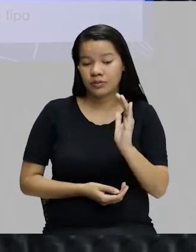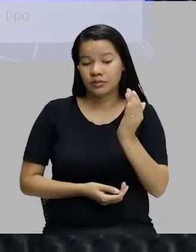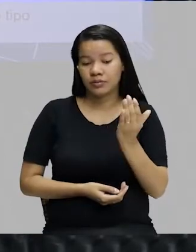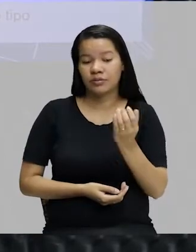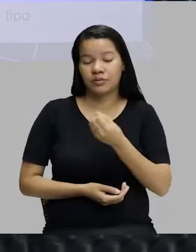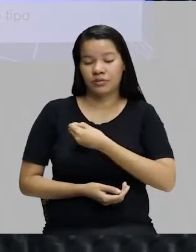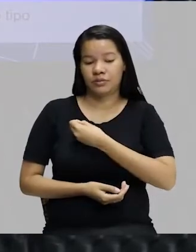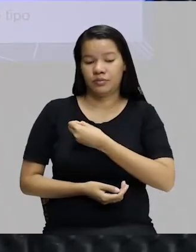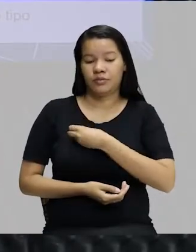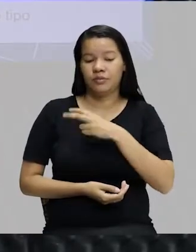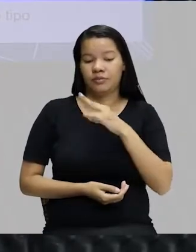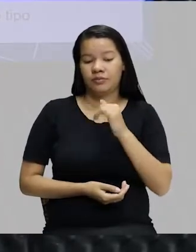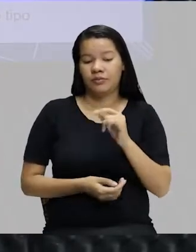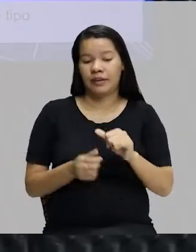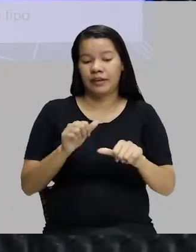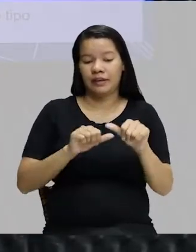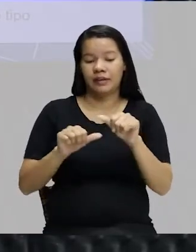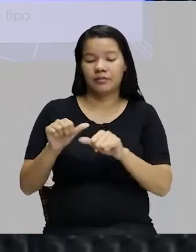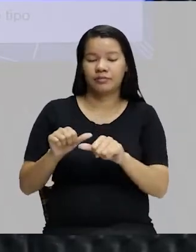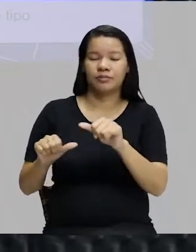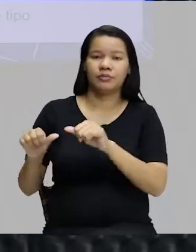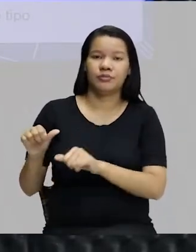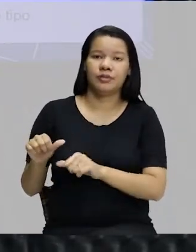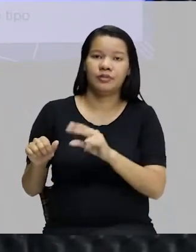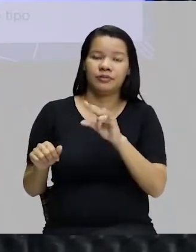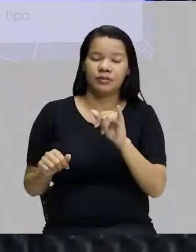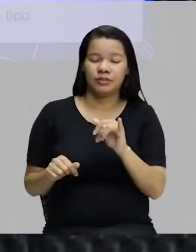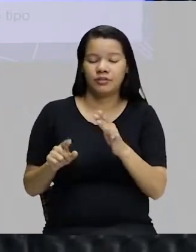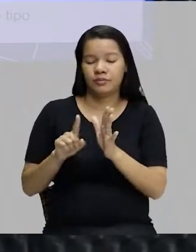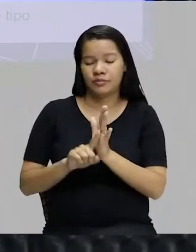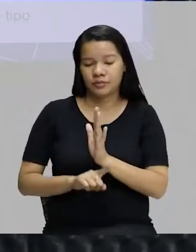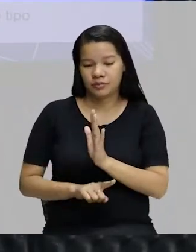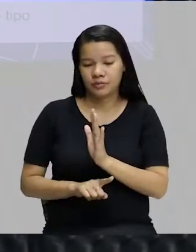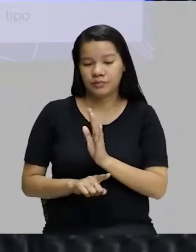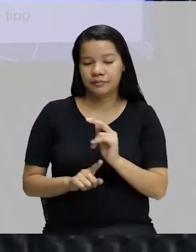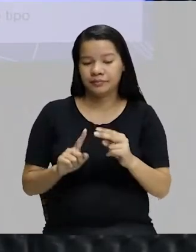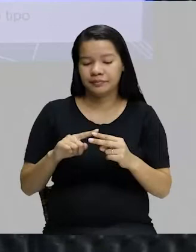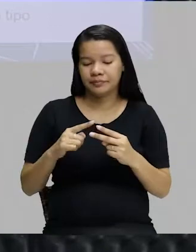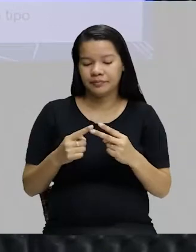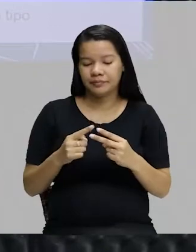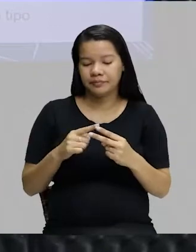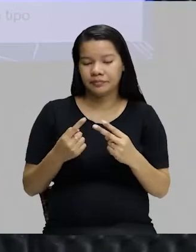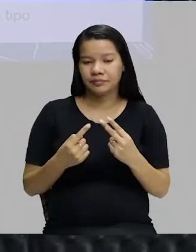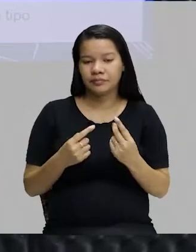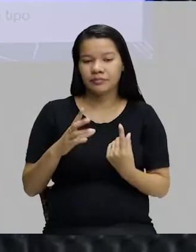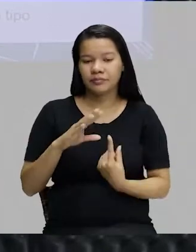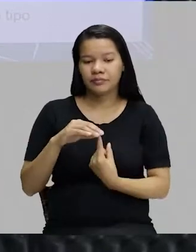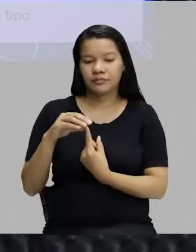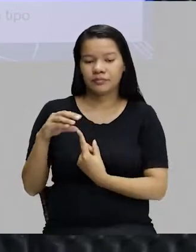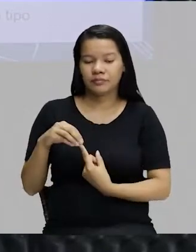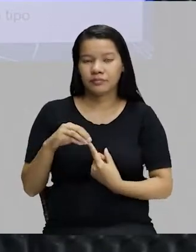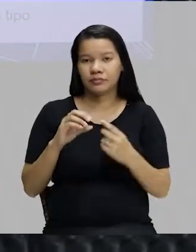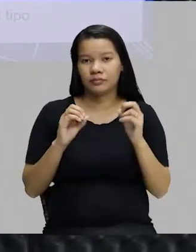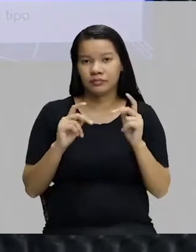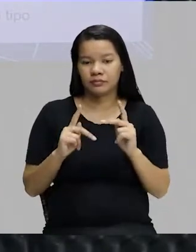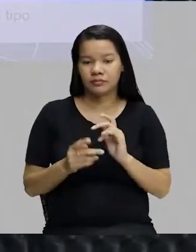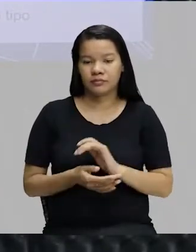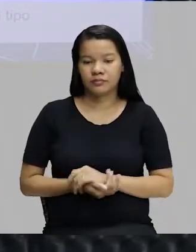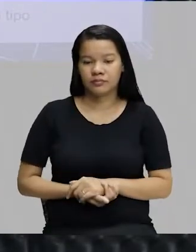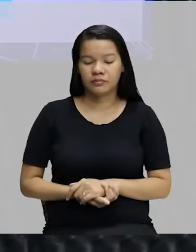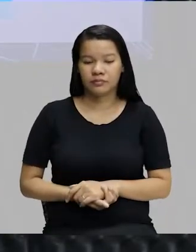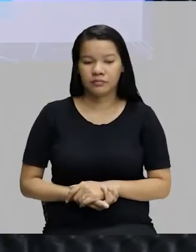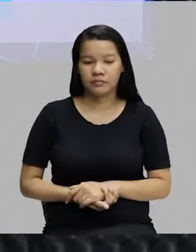vai alterar, certo? Ele vai diminuir em 2 unidades. Show de bola, turminha?